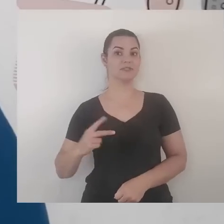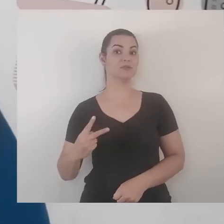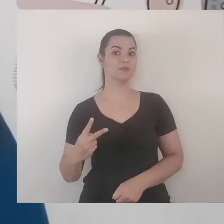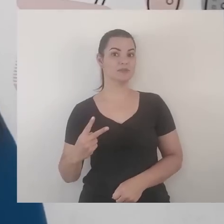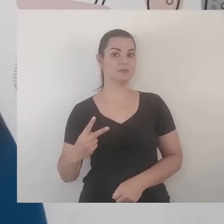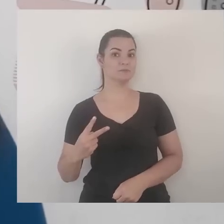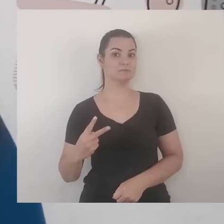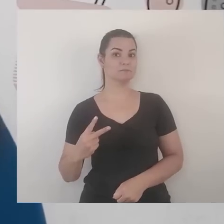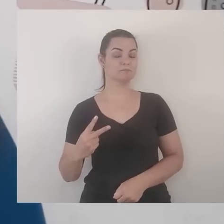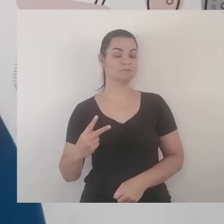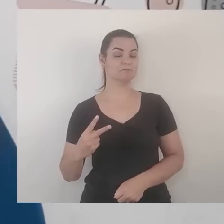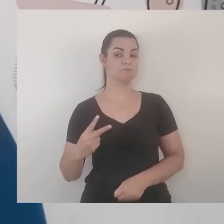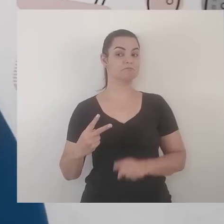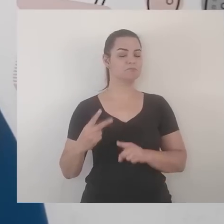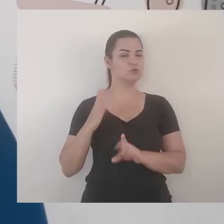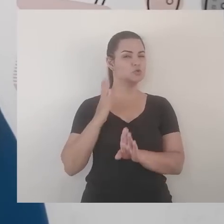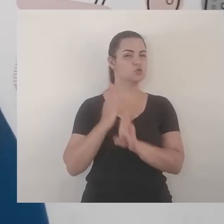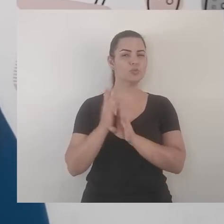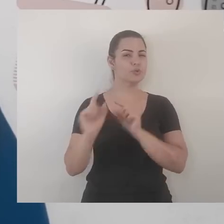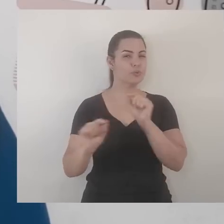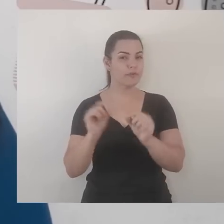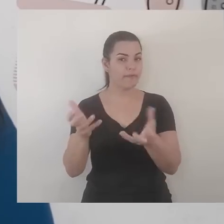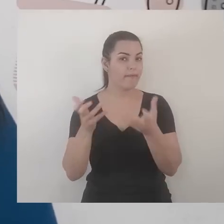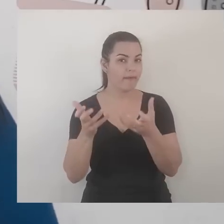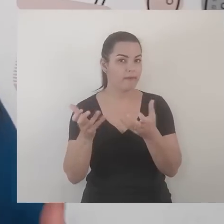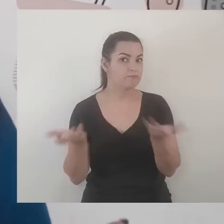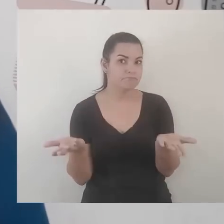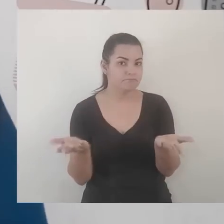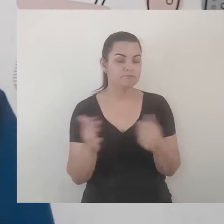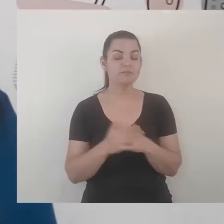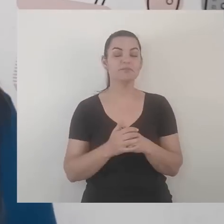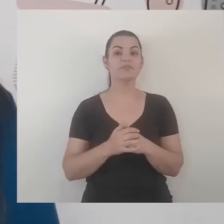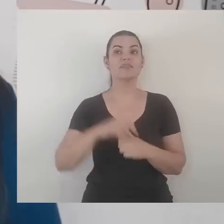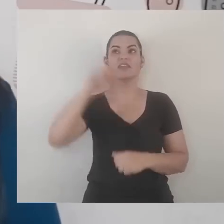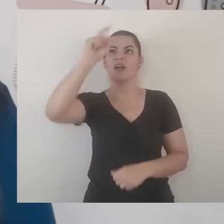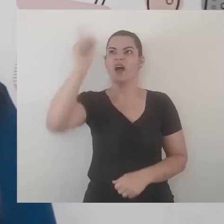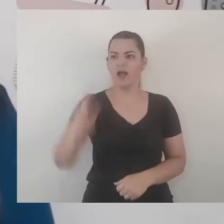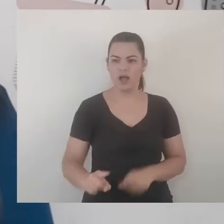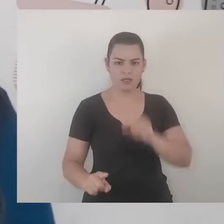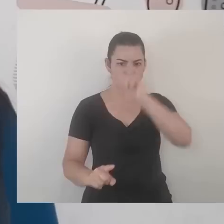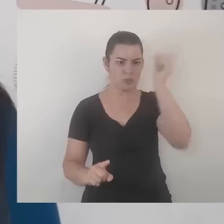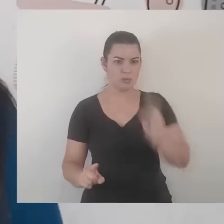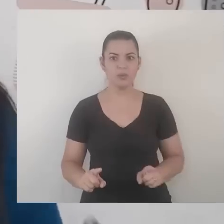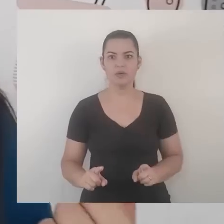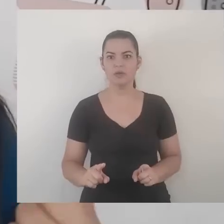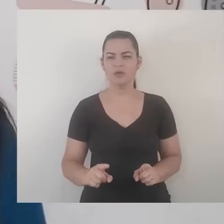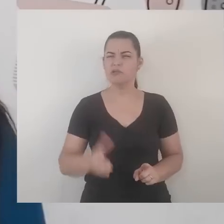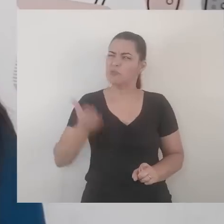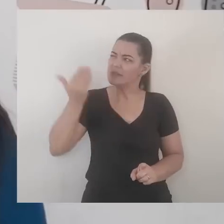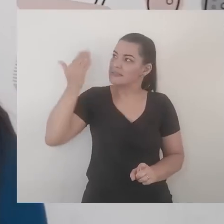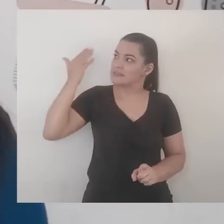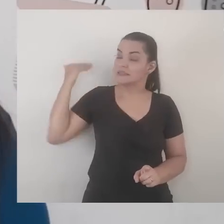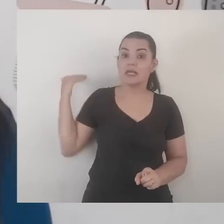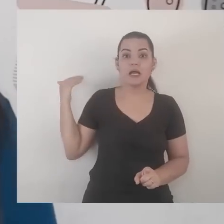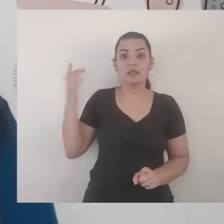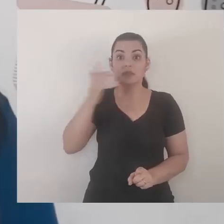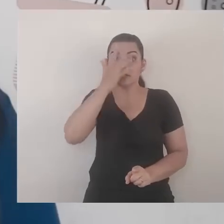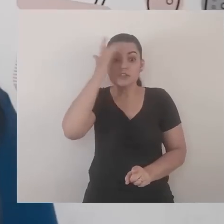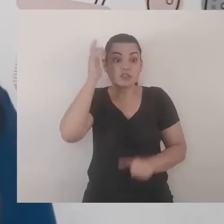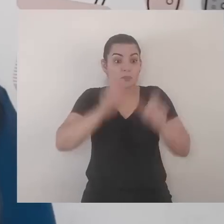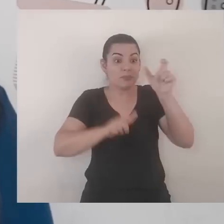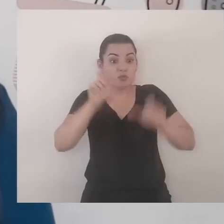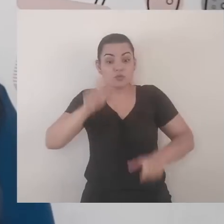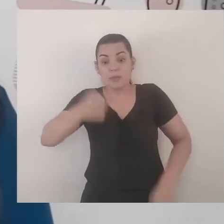1752. Sabe o que eles queriam descobrir? Os raios, os relâmpagos, lá no passado,